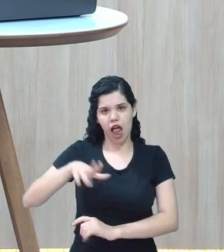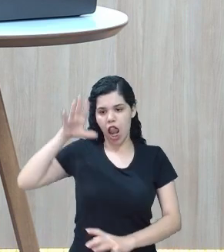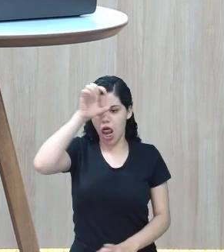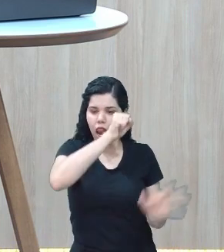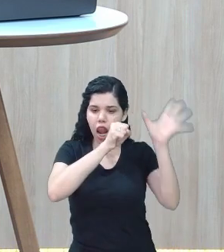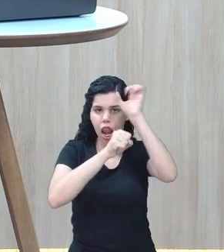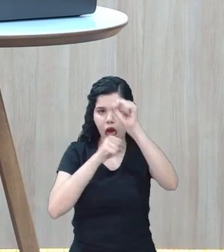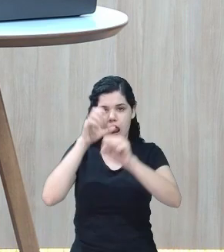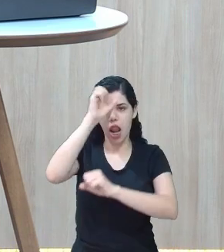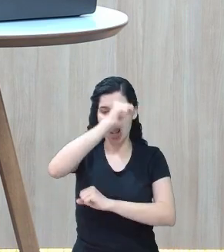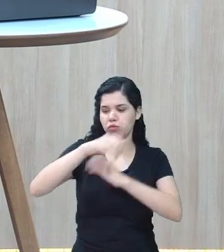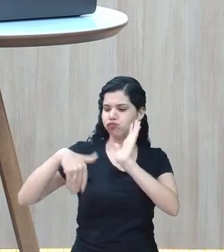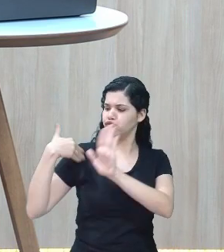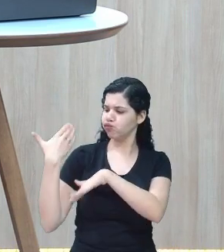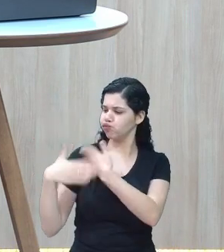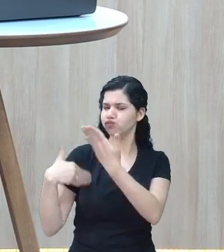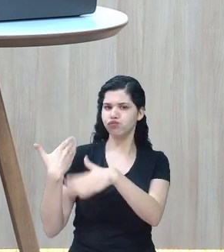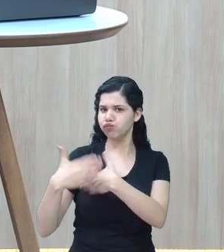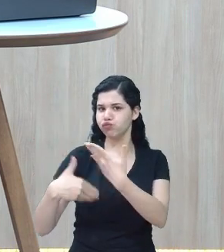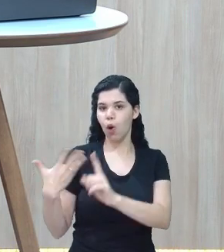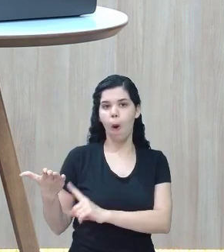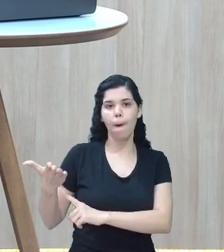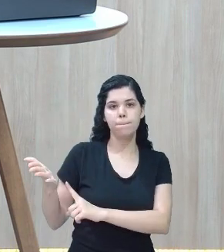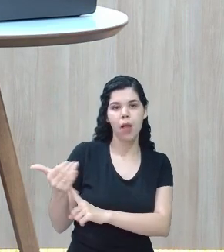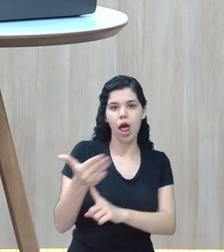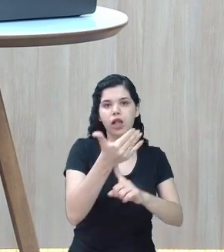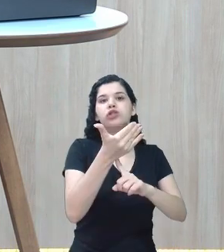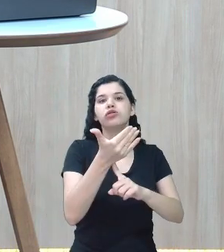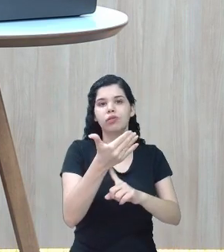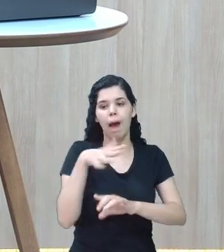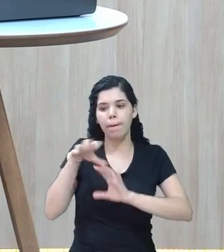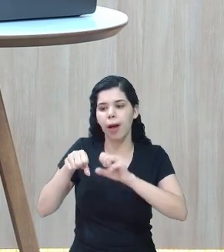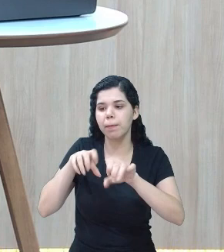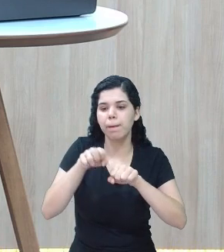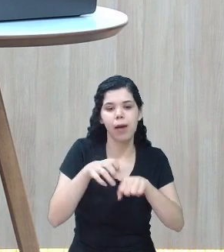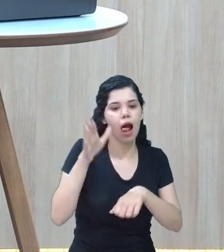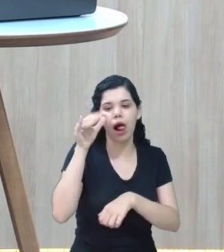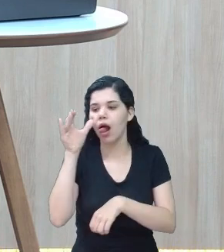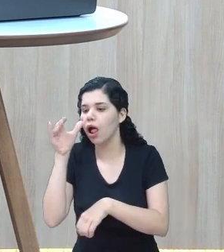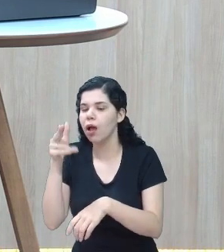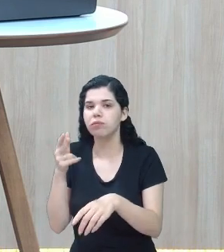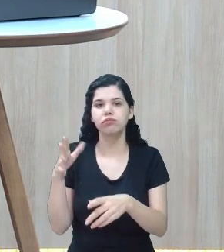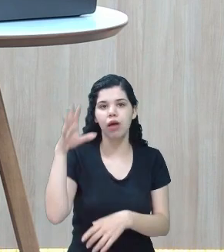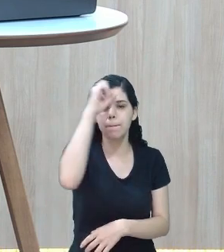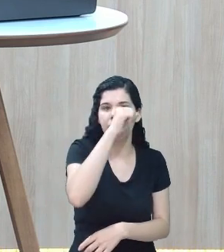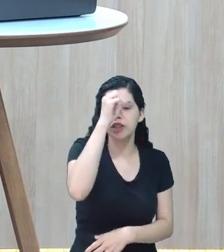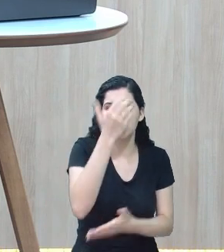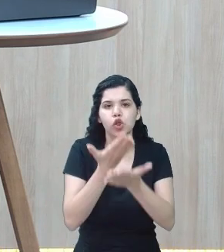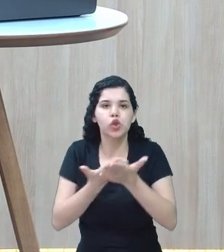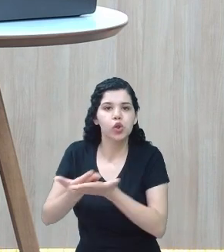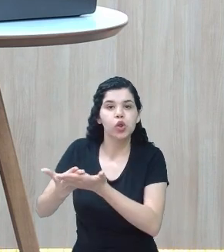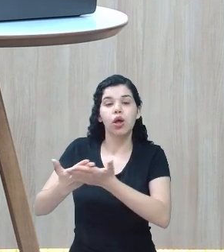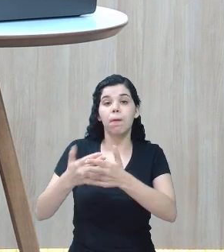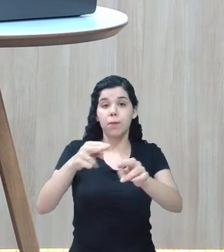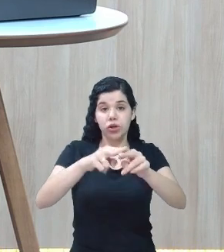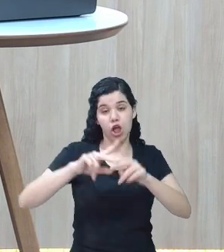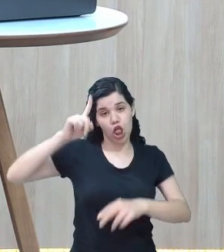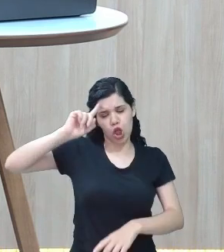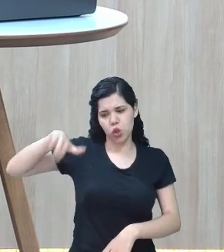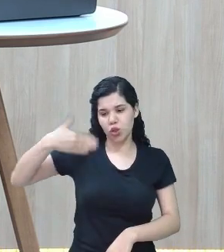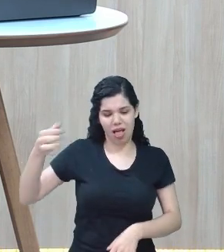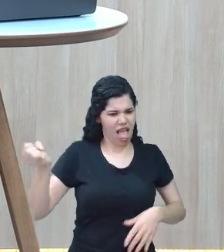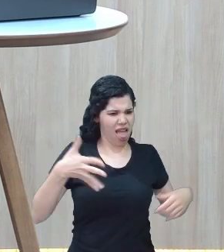estejam acompanhando, não é, esse processo de tecnologia, que todos os dias, não é,